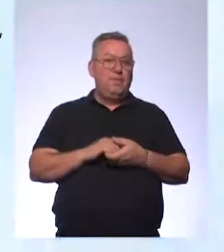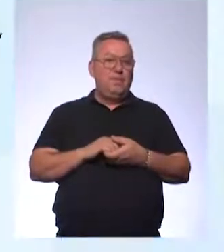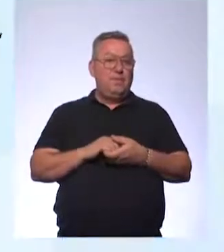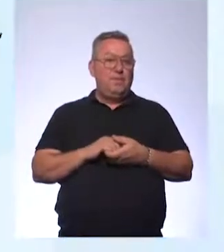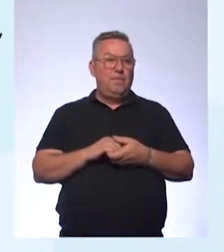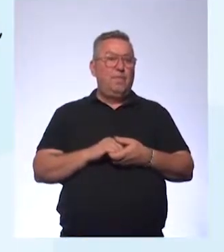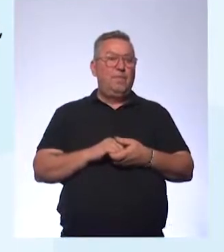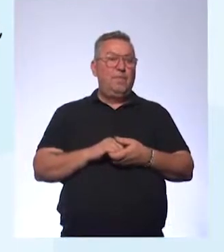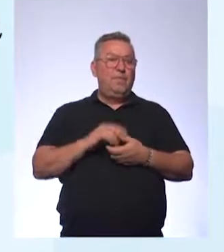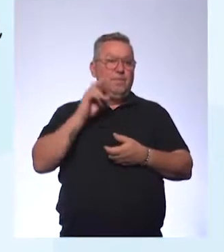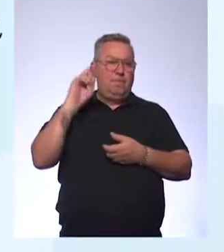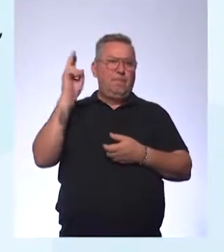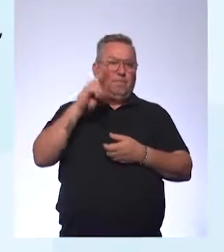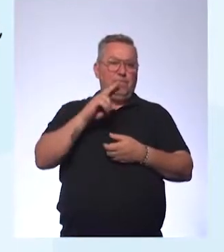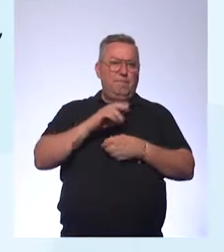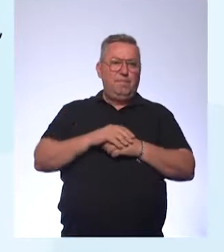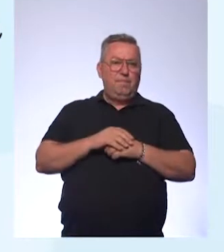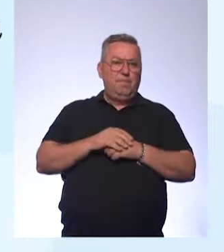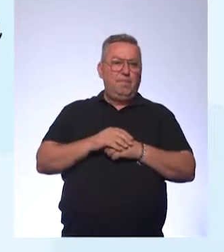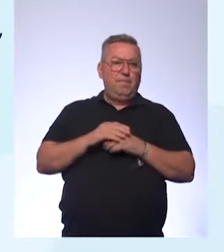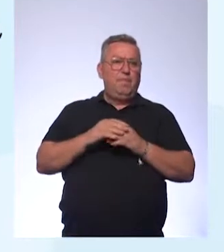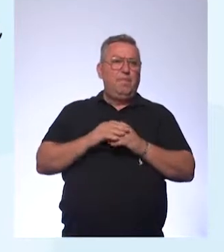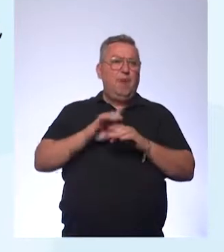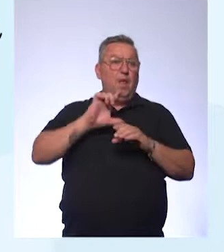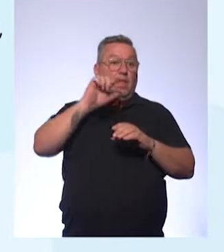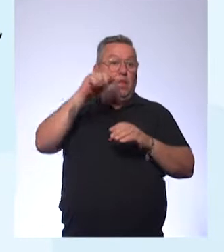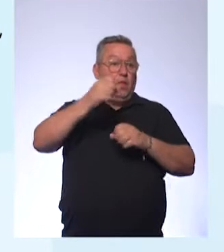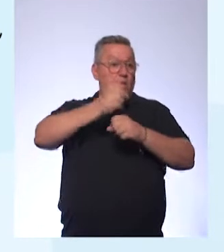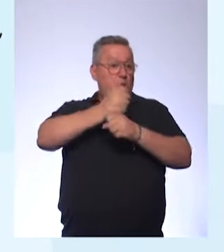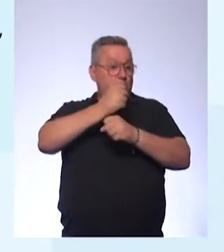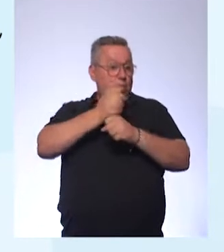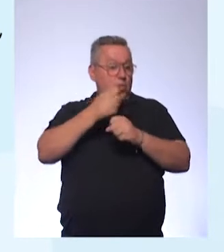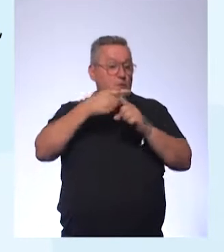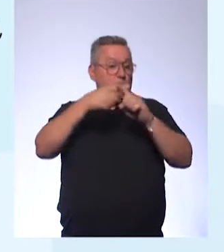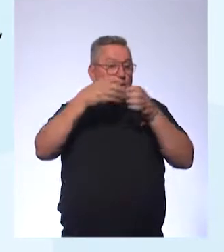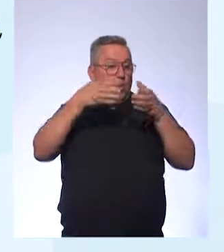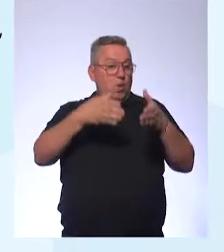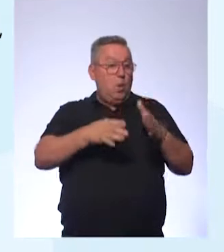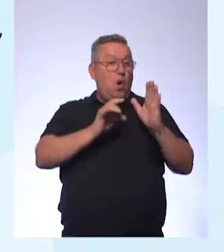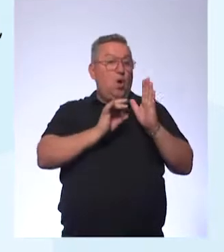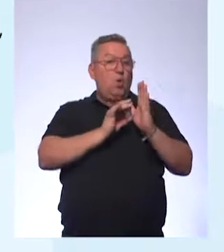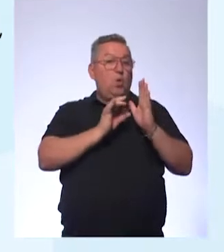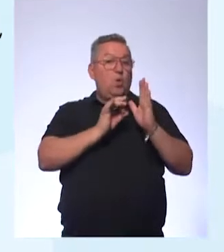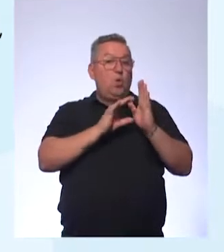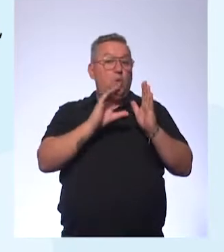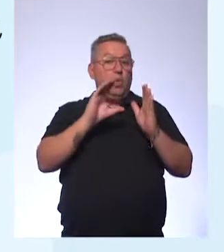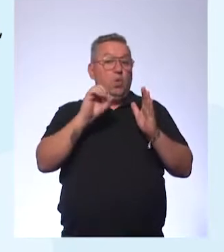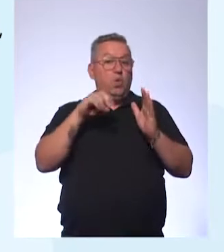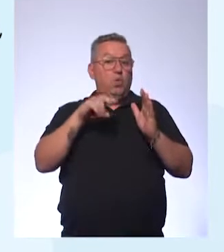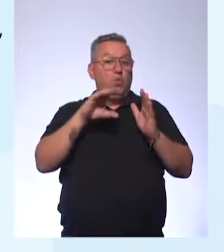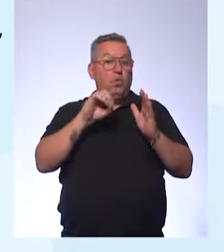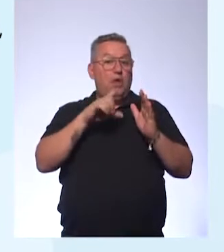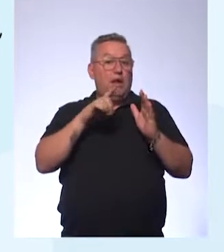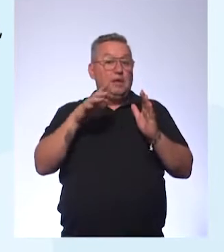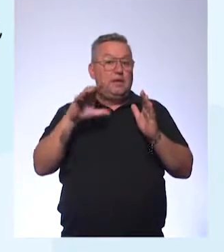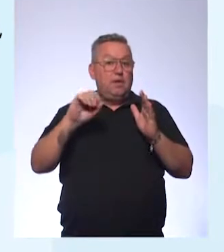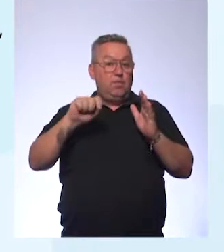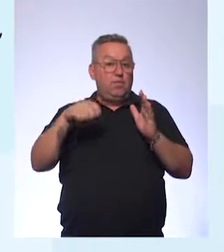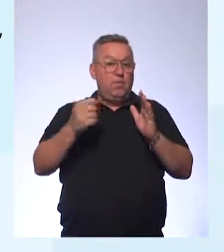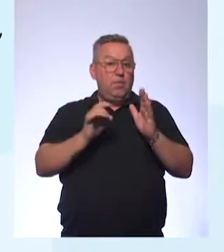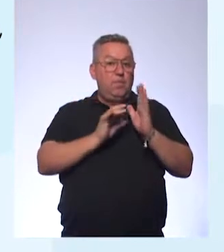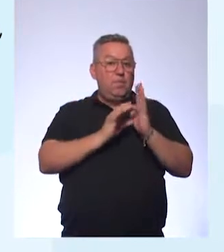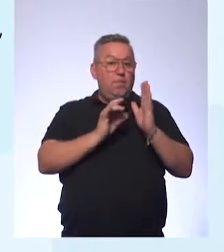gente continuar. Após a construção do cemitério da Consolação, em 1858, o cemitério